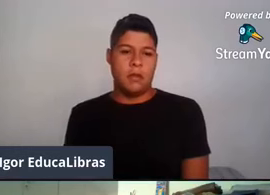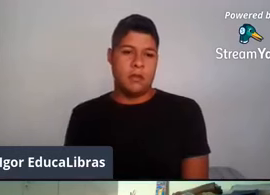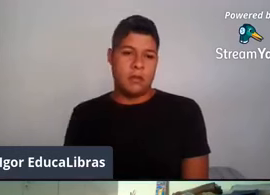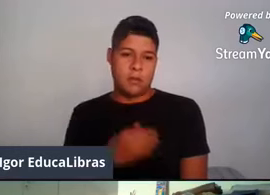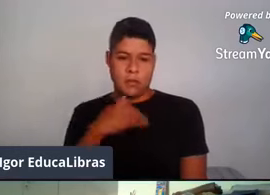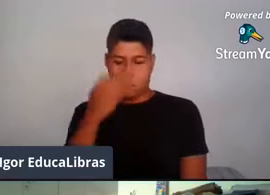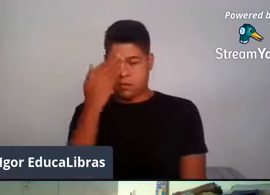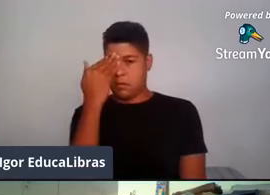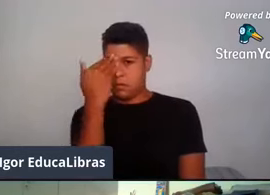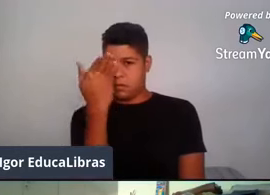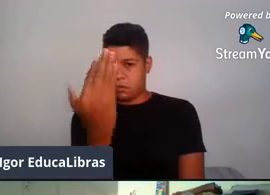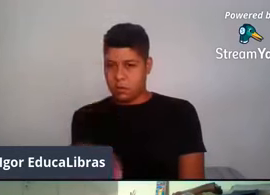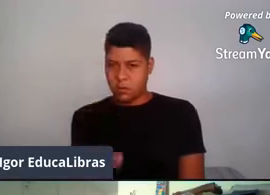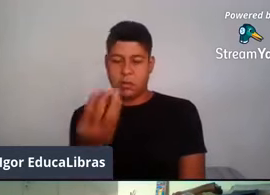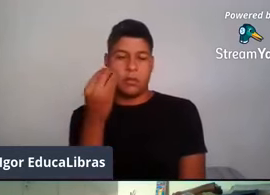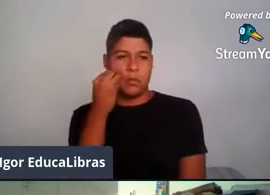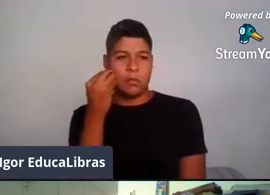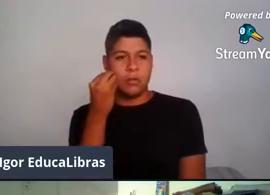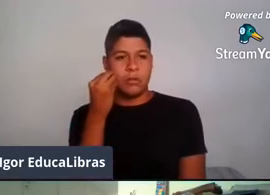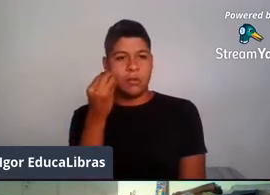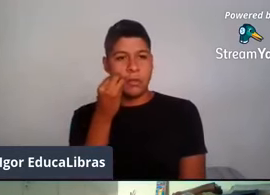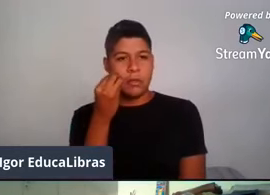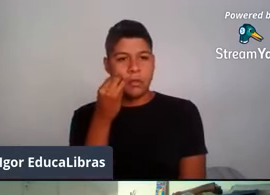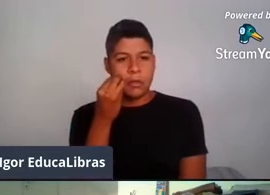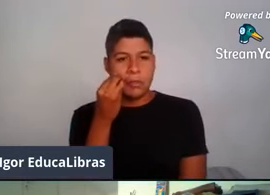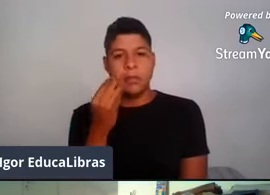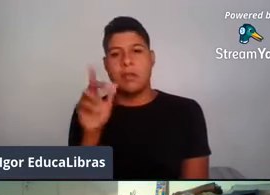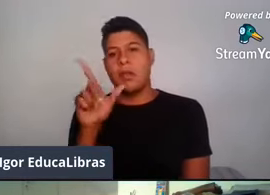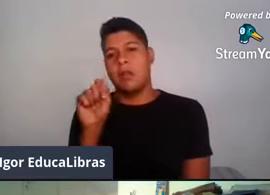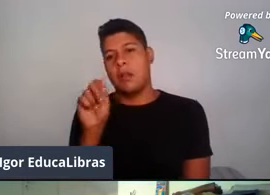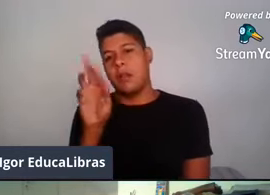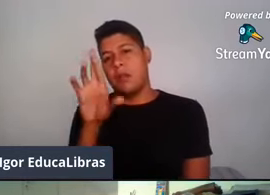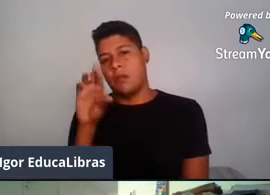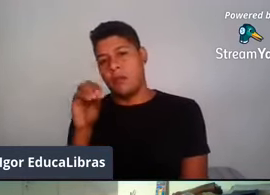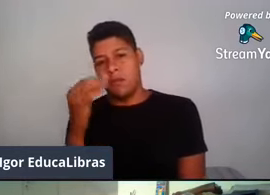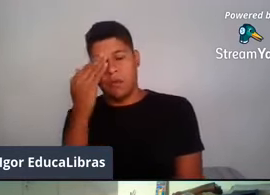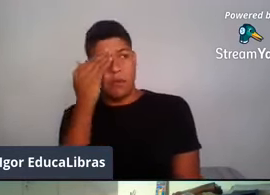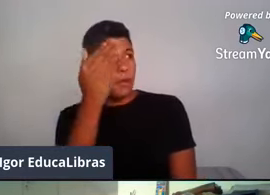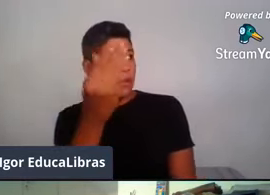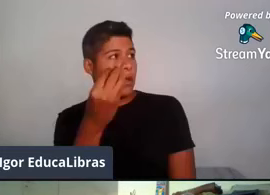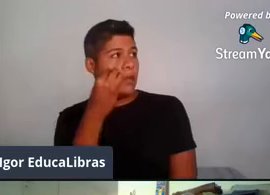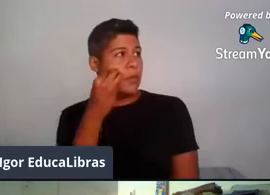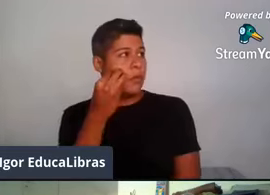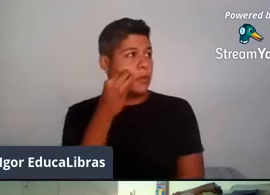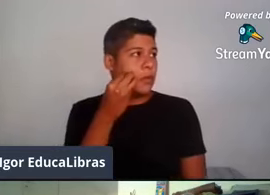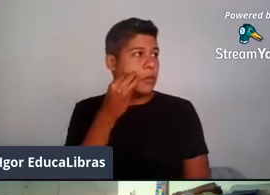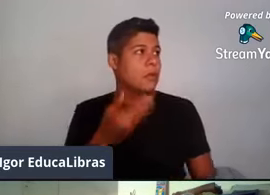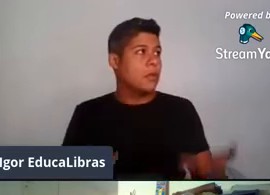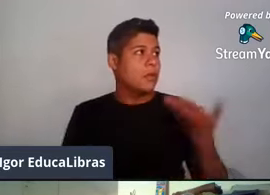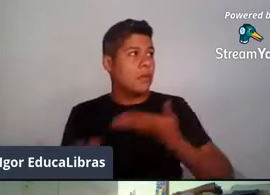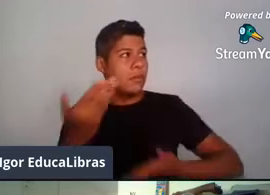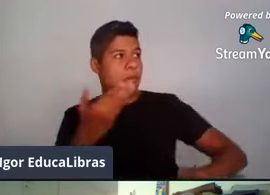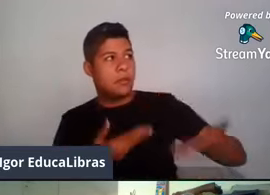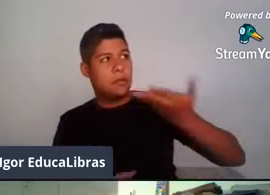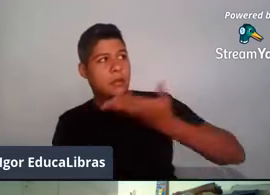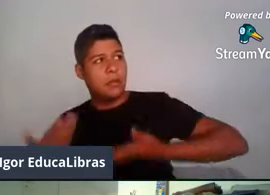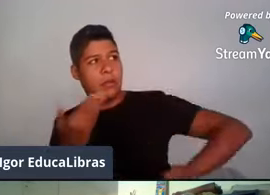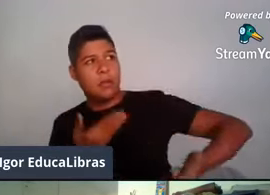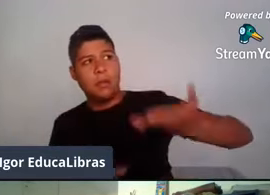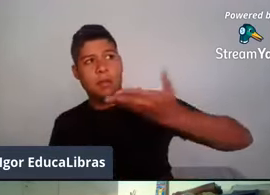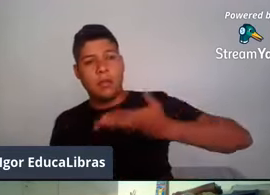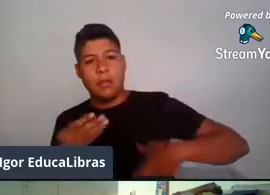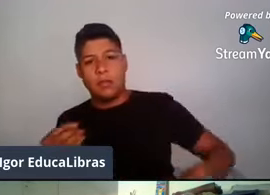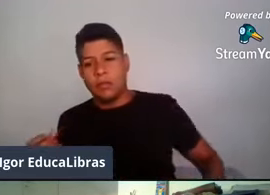agradeço, Cid, por todas as oportunidades. Doutor Lauro, muito obrigada pela oportunidade de compartilhar, né, essa